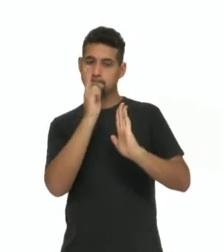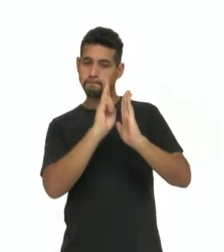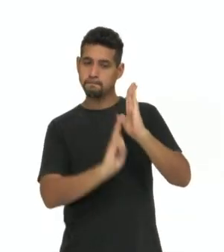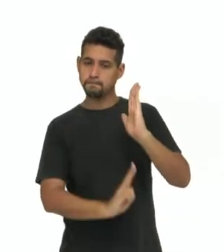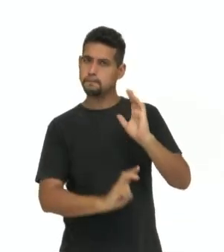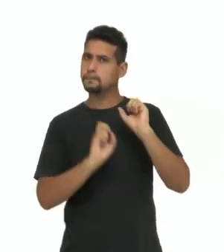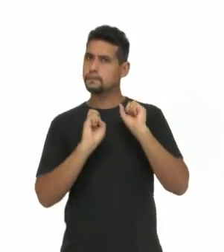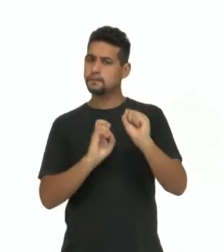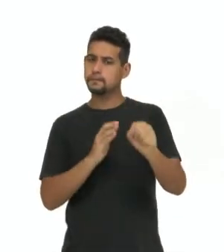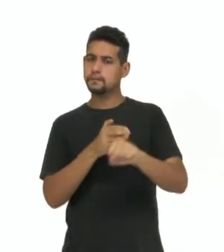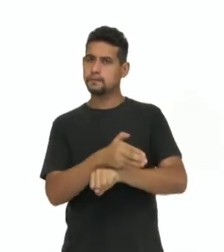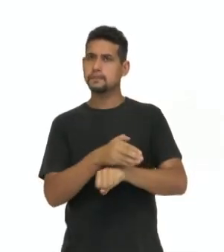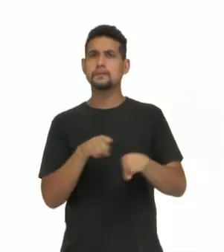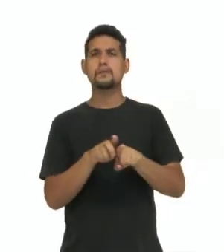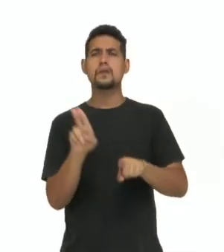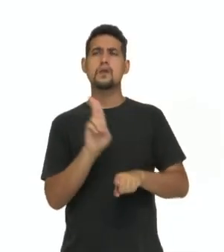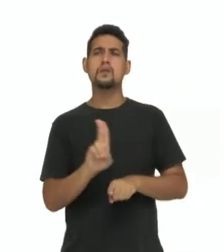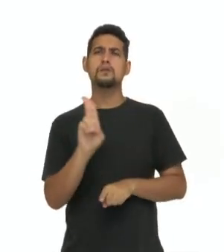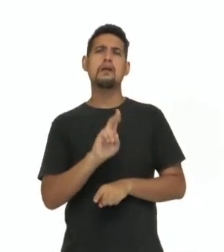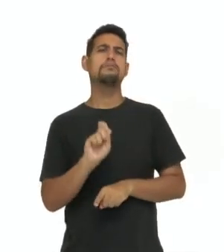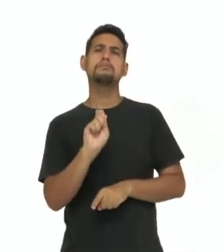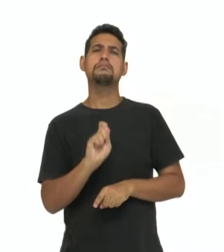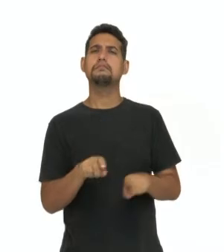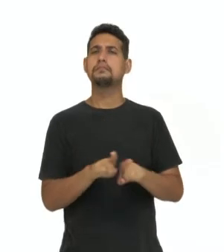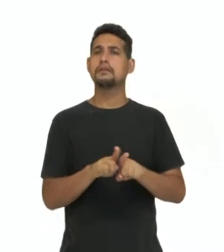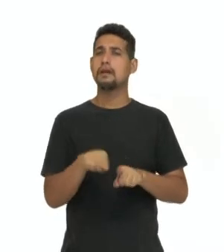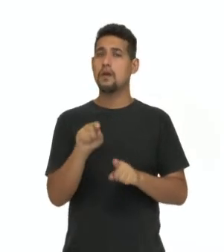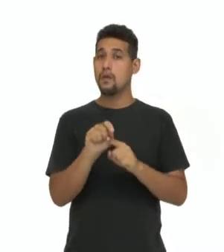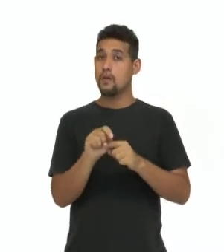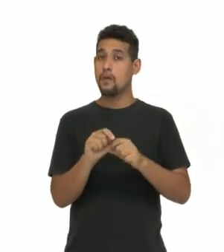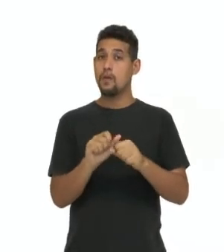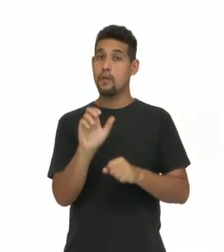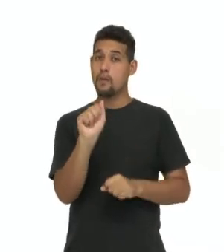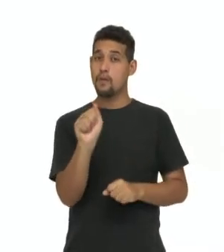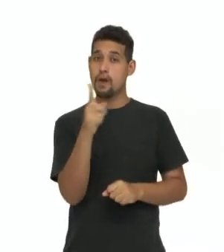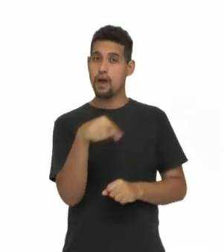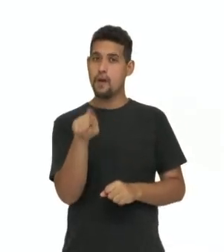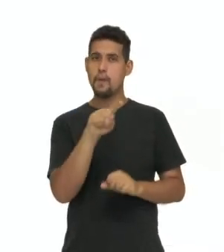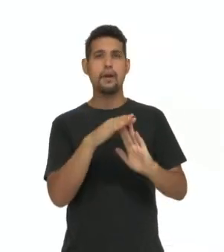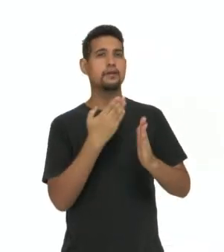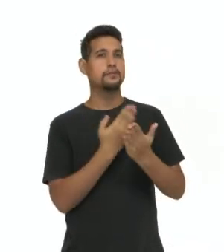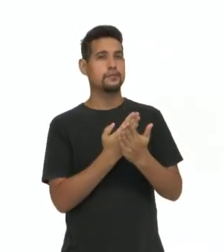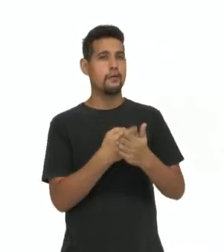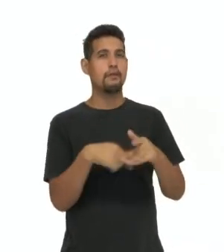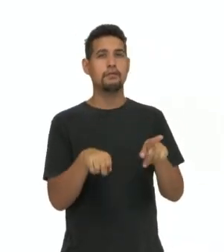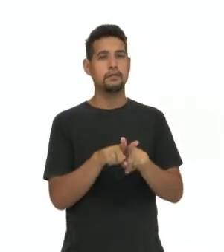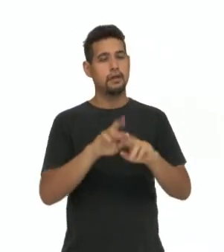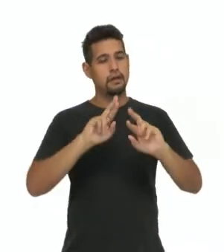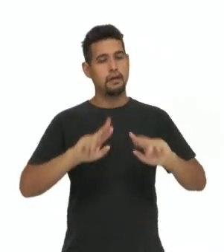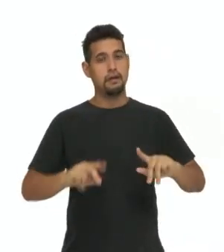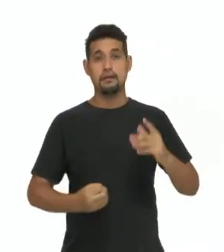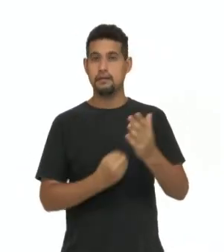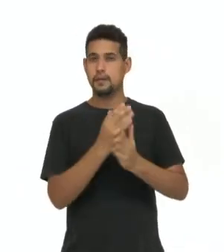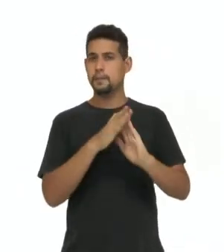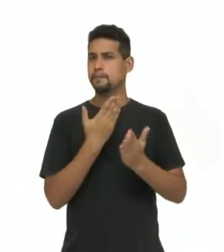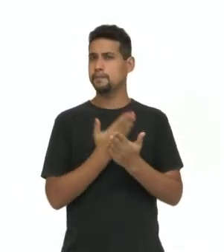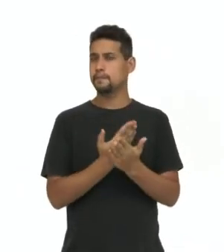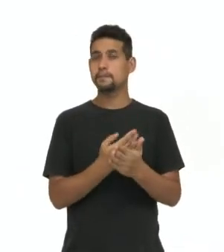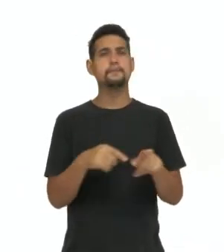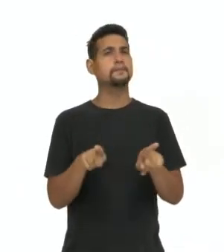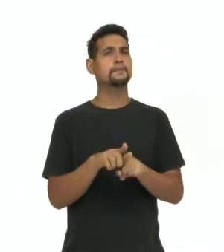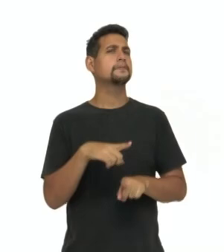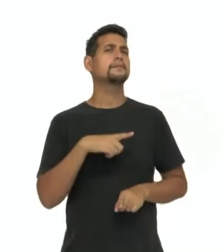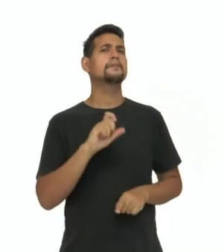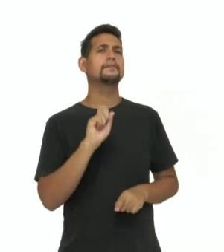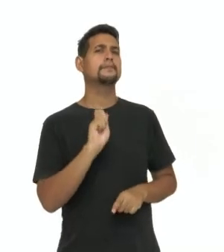podem entrar na plataforma usando o @escola de vocês, né? Aquele login que foi criado pela escola. E com isso vocês